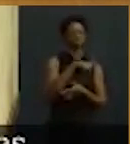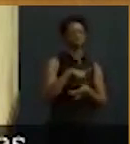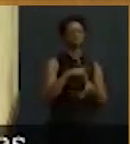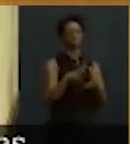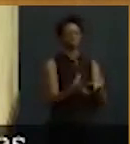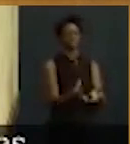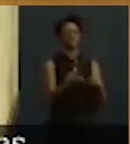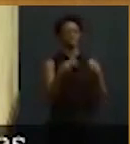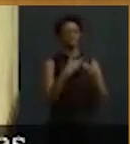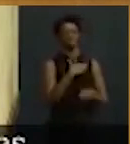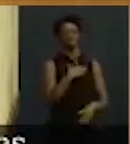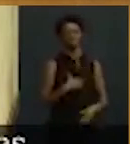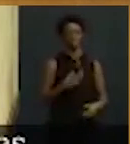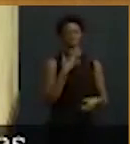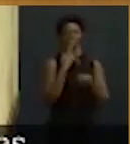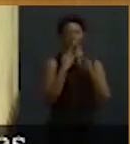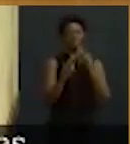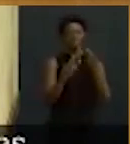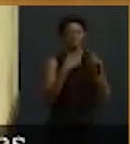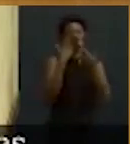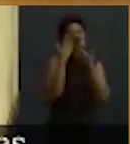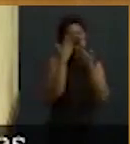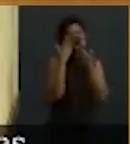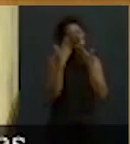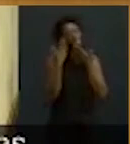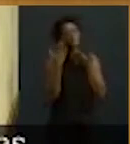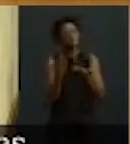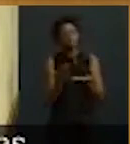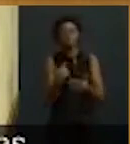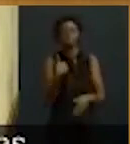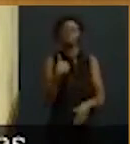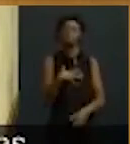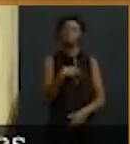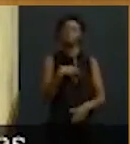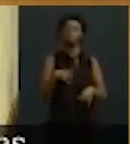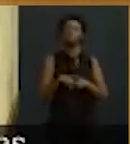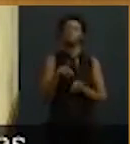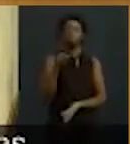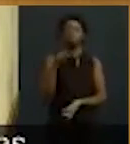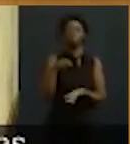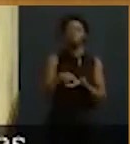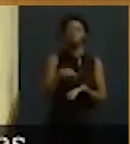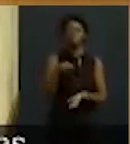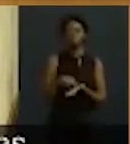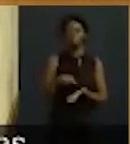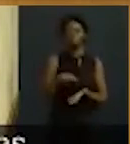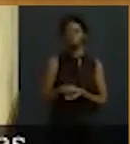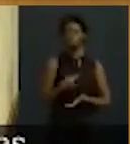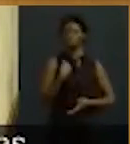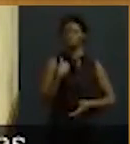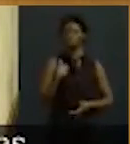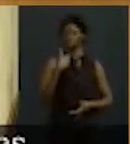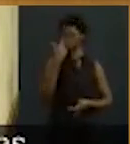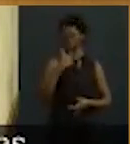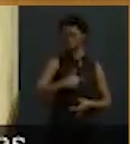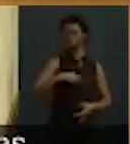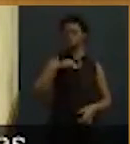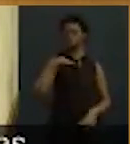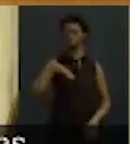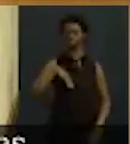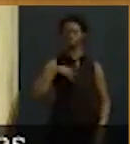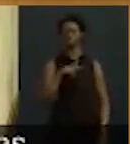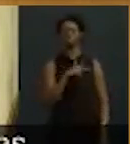de expressar nossa gratidão pela comenda recebida, sinto também a obrigação de, como membro do Ministério Público do Estado do Rio de